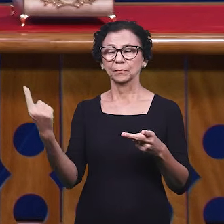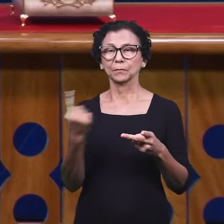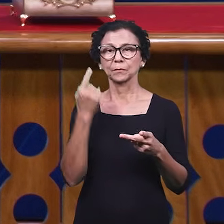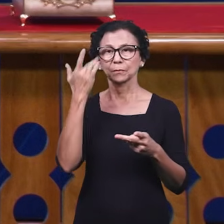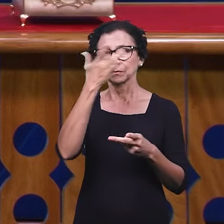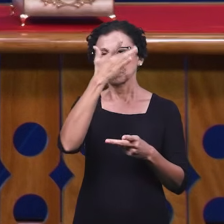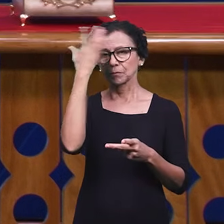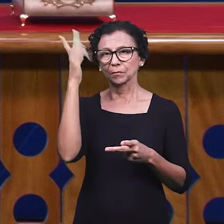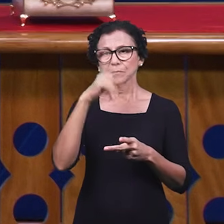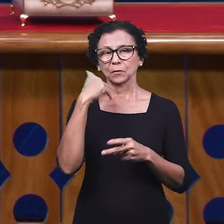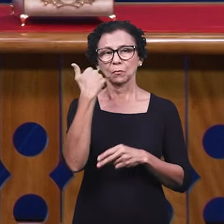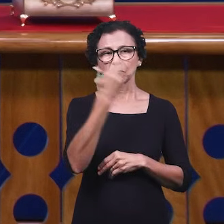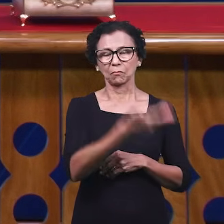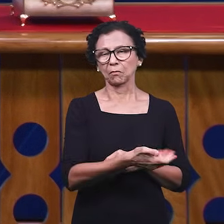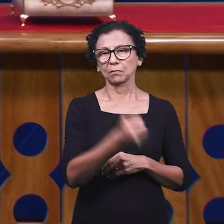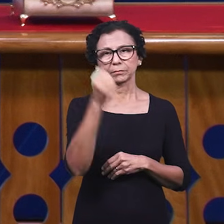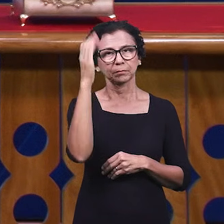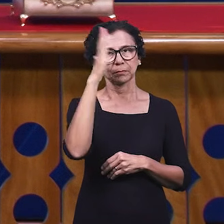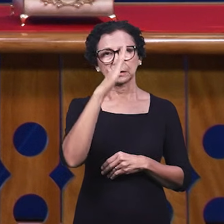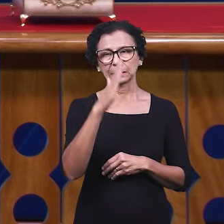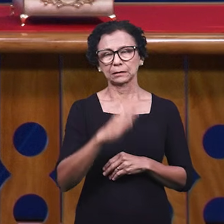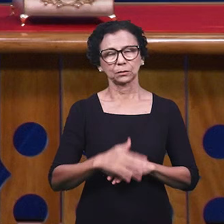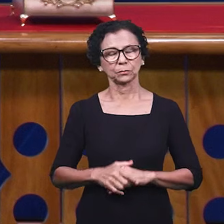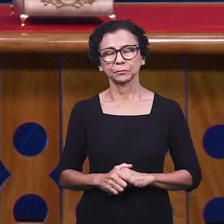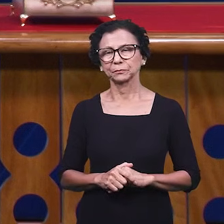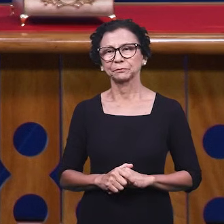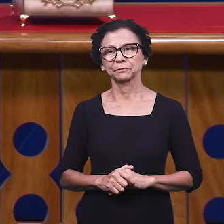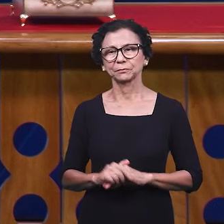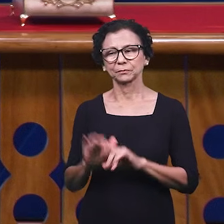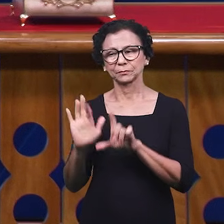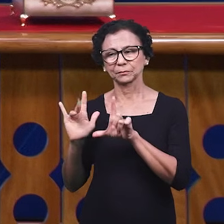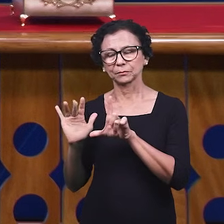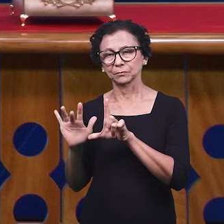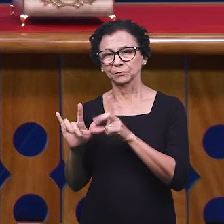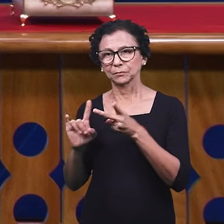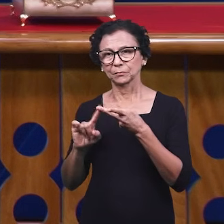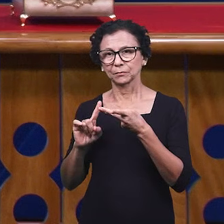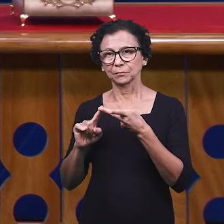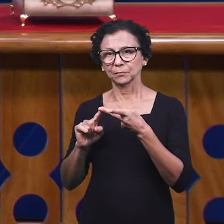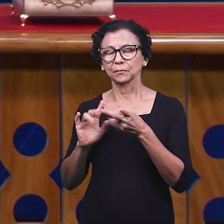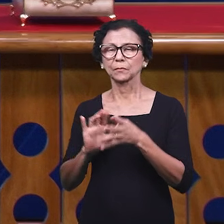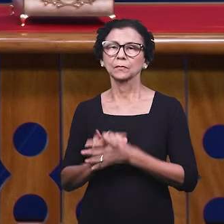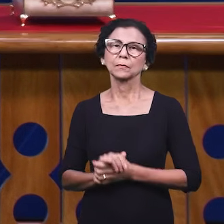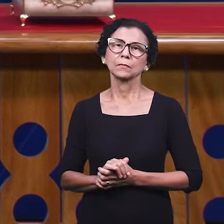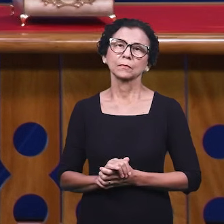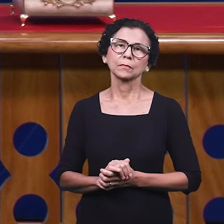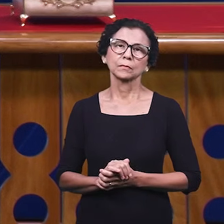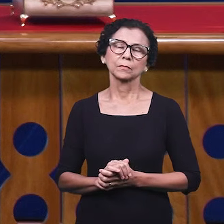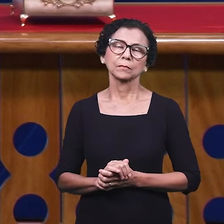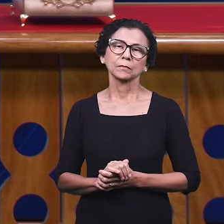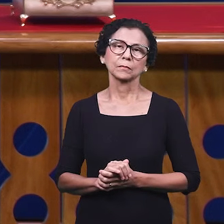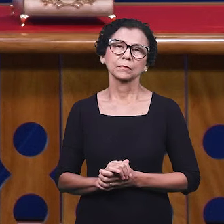visitantes, seja do exterior ou seja daqui do Brasil. E se você quiser